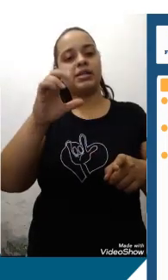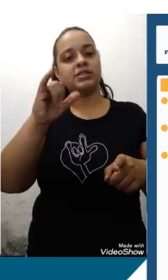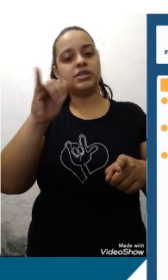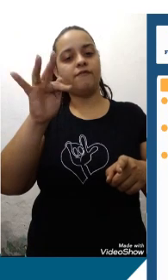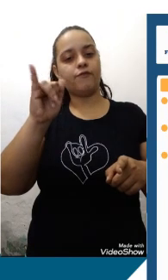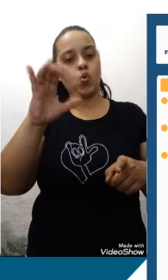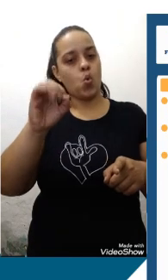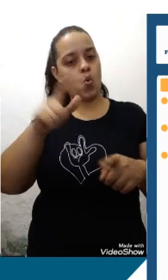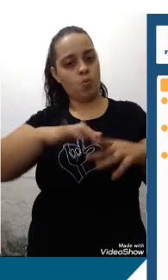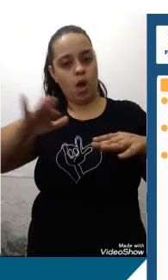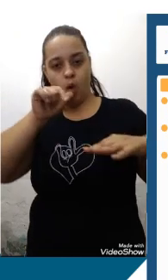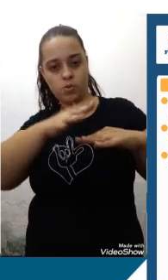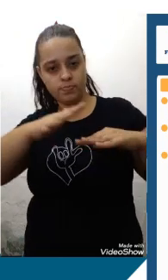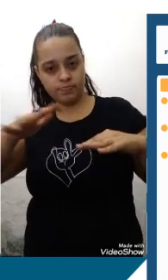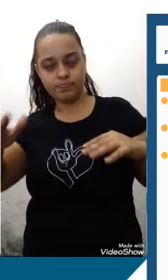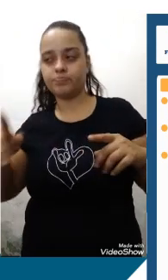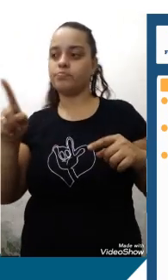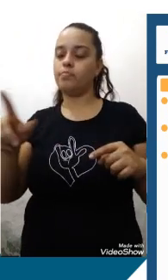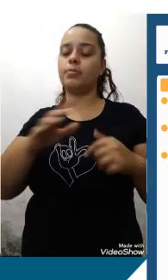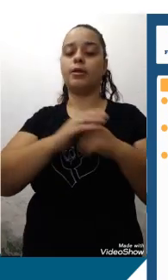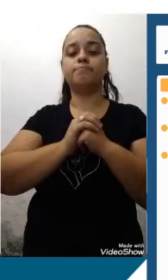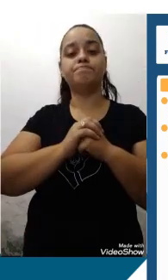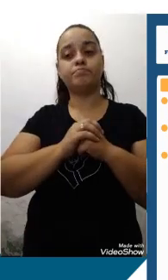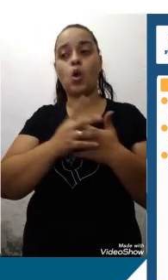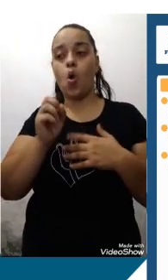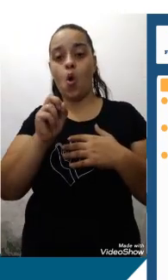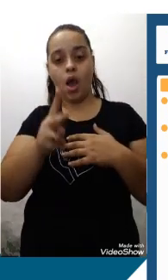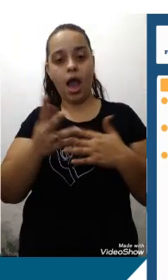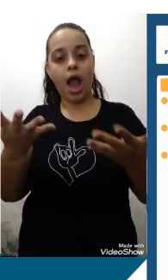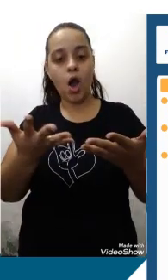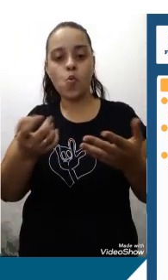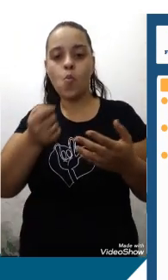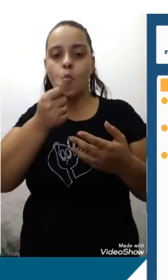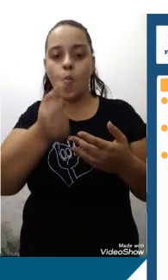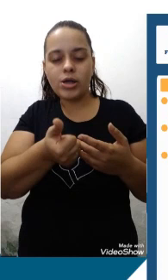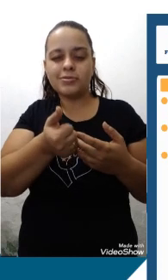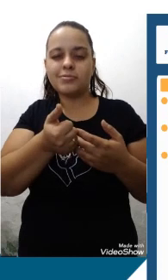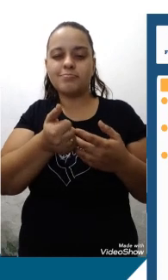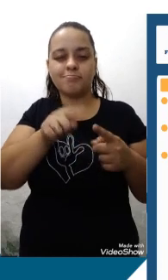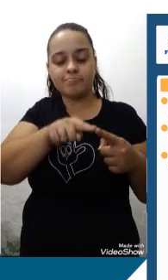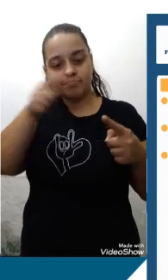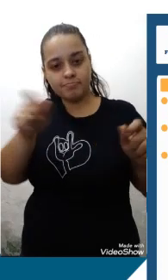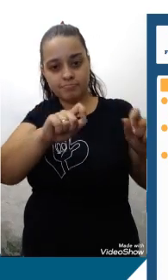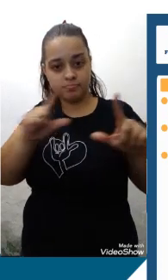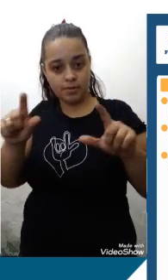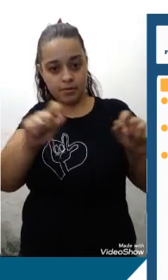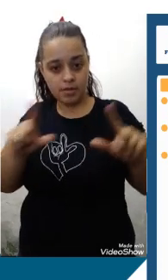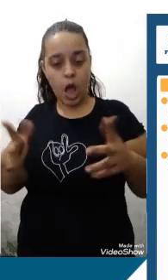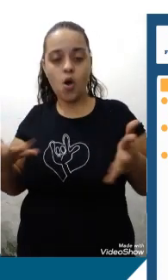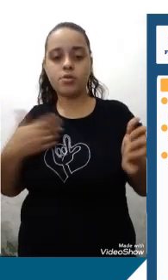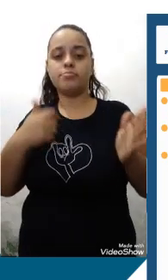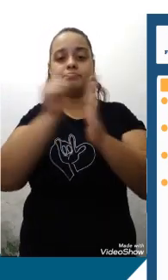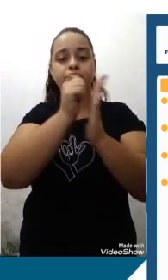ao rei e a alguns setores da sociedade portuguesa. Ok, com isso a gente está quase pronto para ir para o próximo slide. A gente só precisa marcar